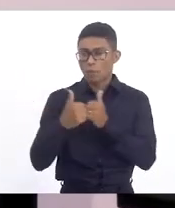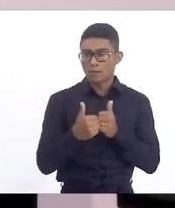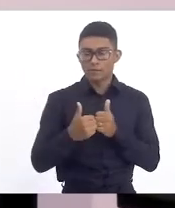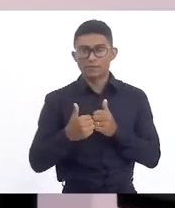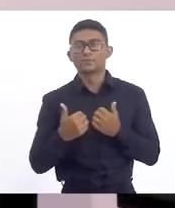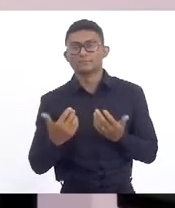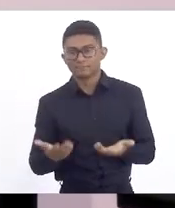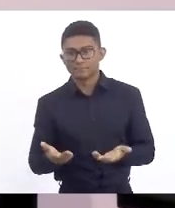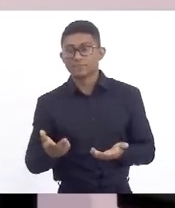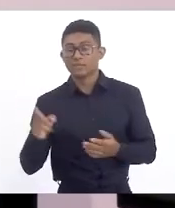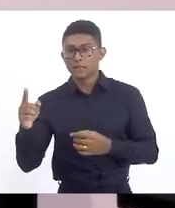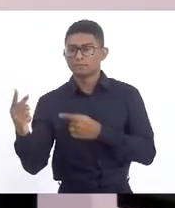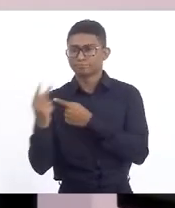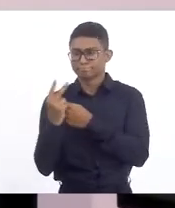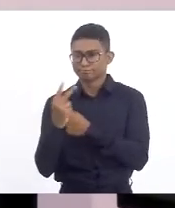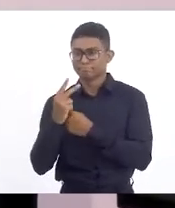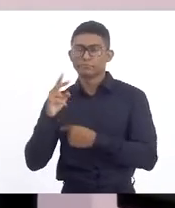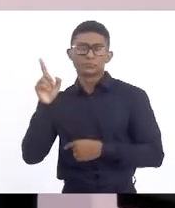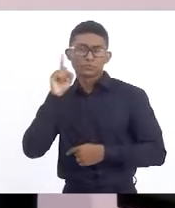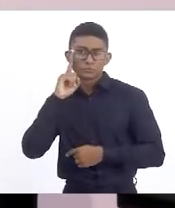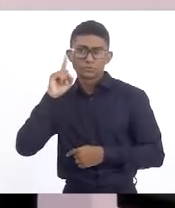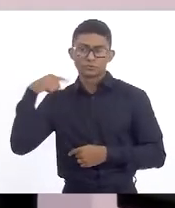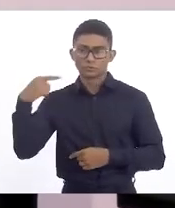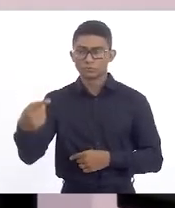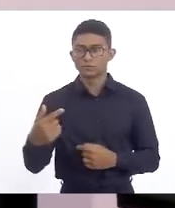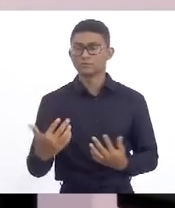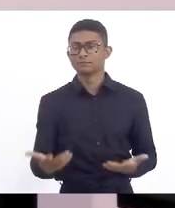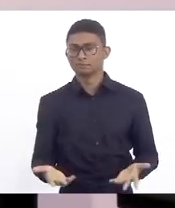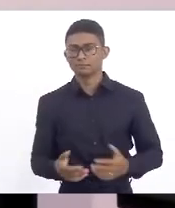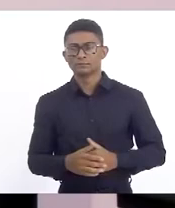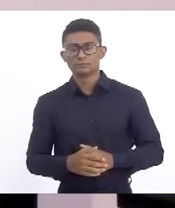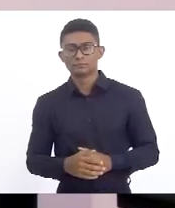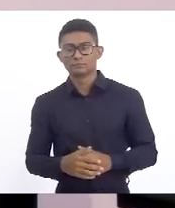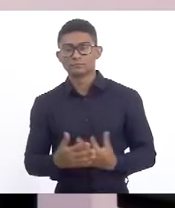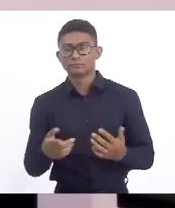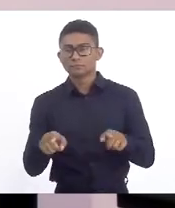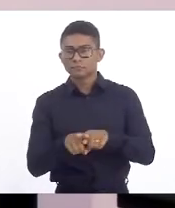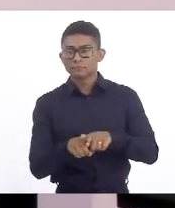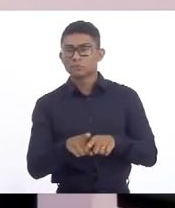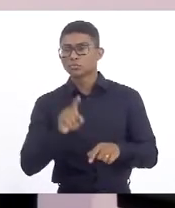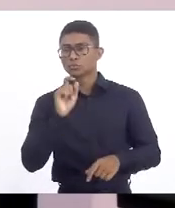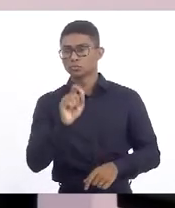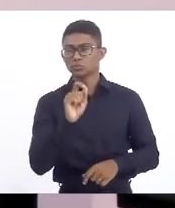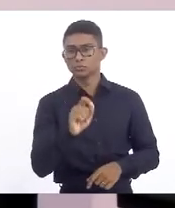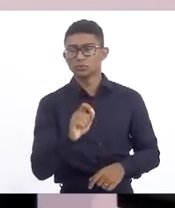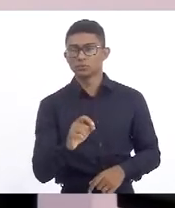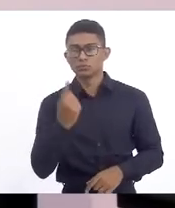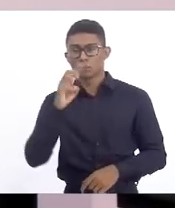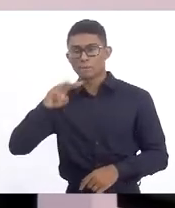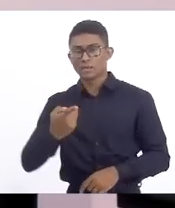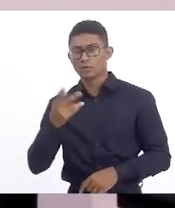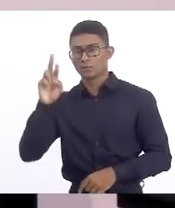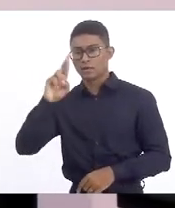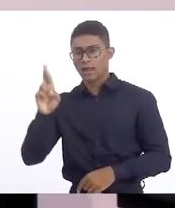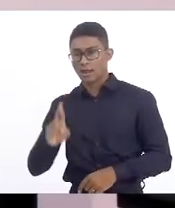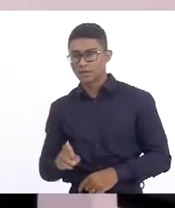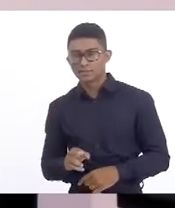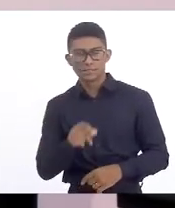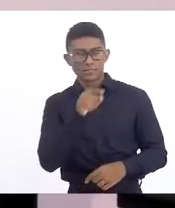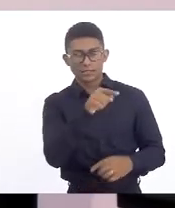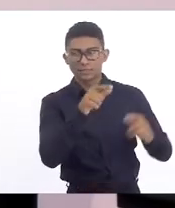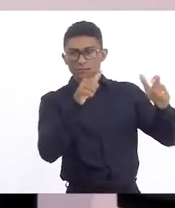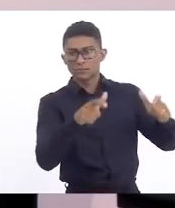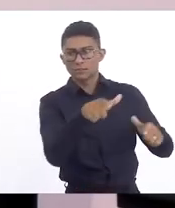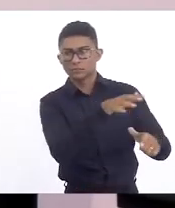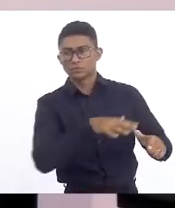dia e demais parceiros. Investimento em plantio de 1 milhão de árvores pela SEDAI e pela CES INEA na subbacia do Guandu,